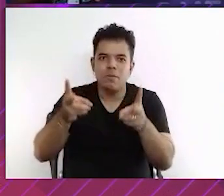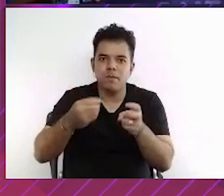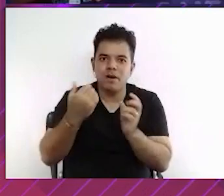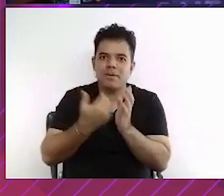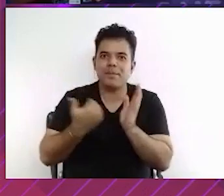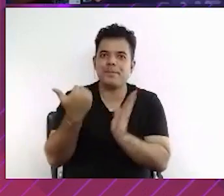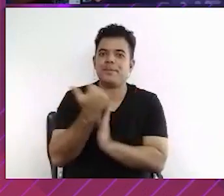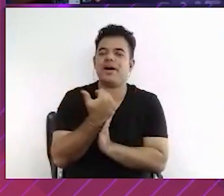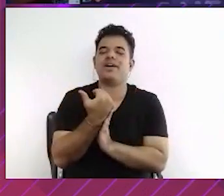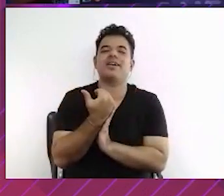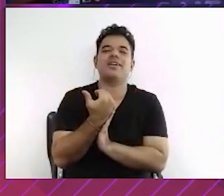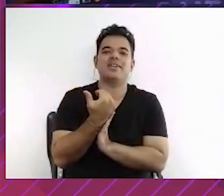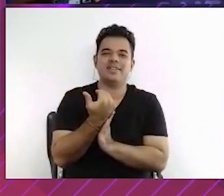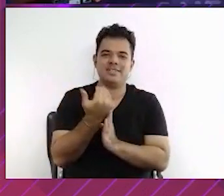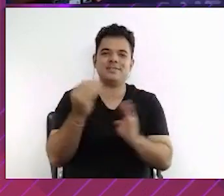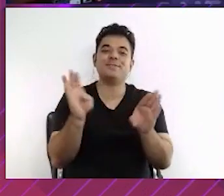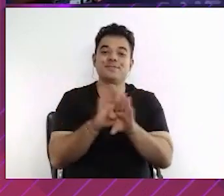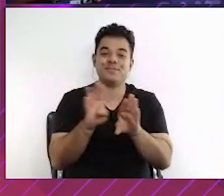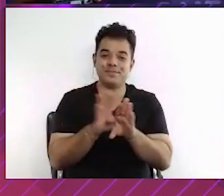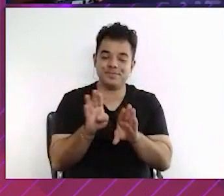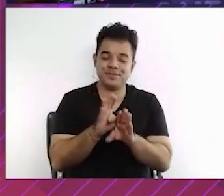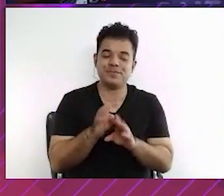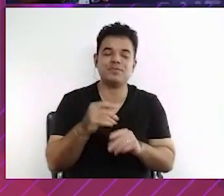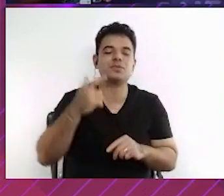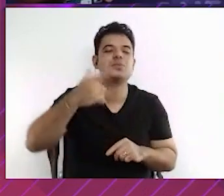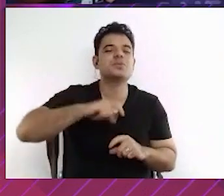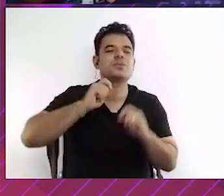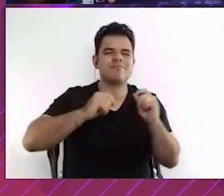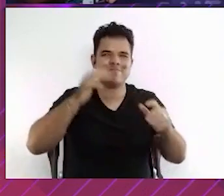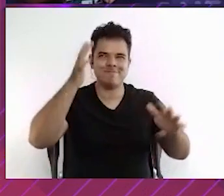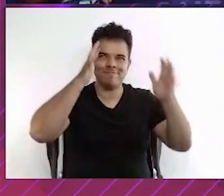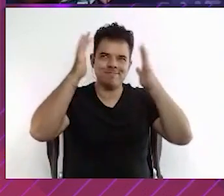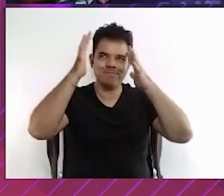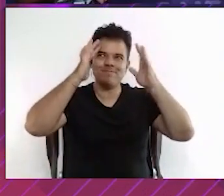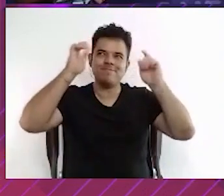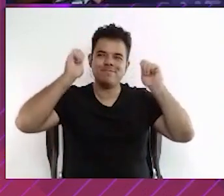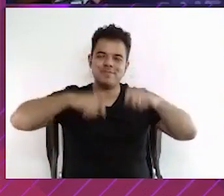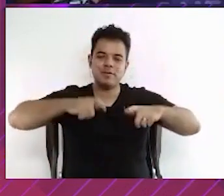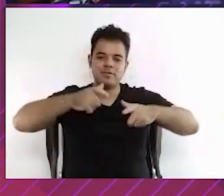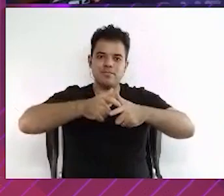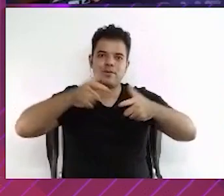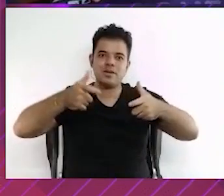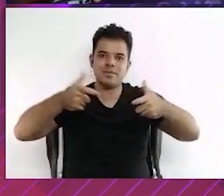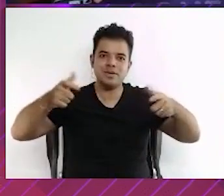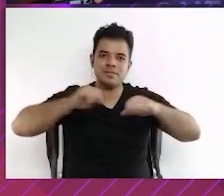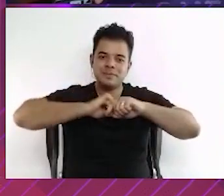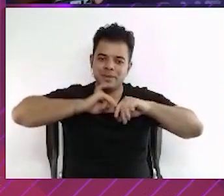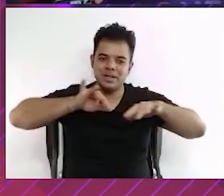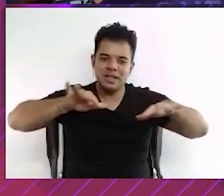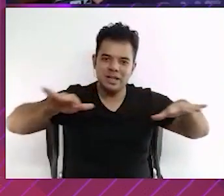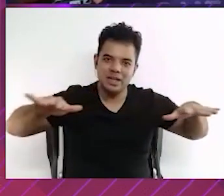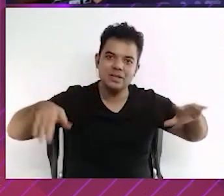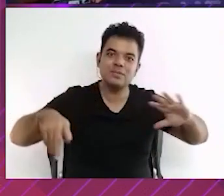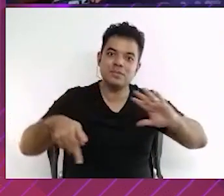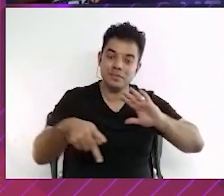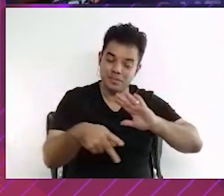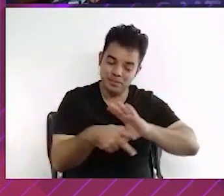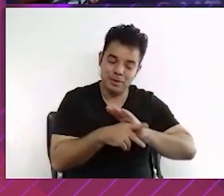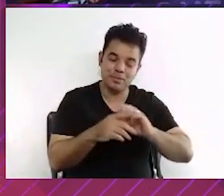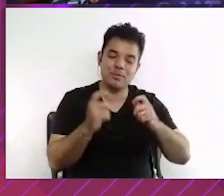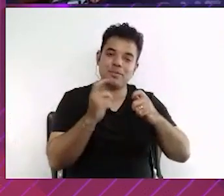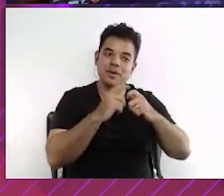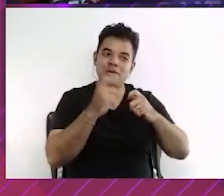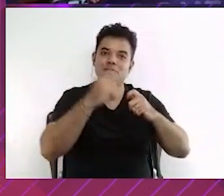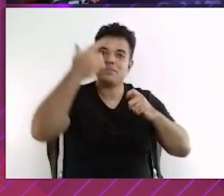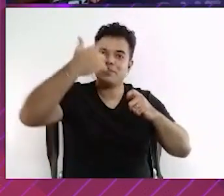E ainda tem a expectativa da gente poder expandir para os demais hospitais da rede, porque o Hospital Mater